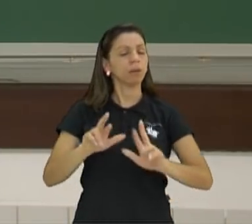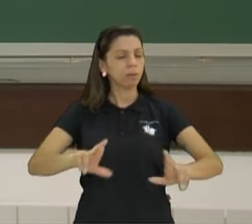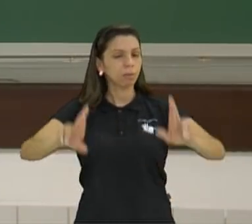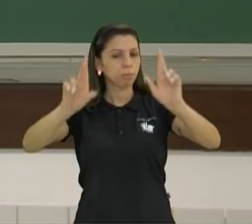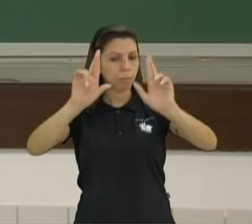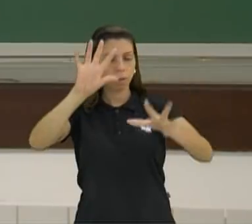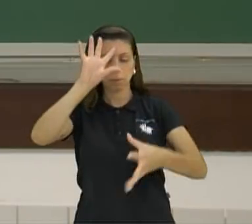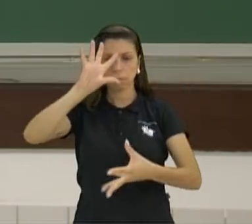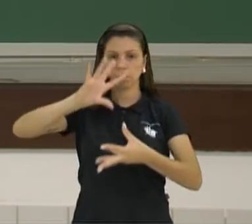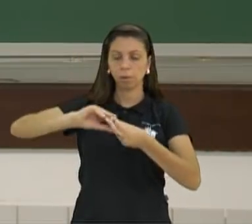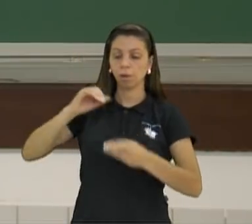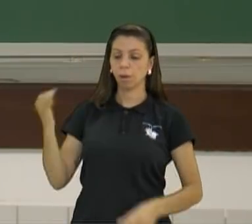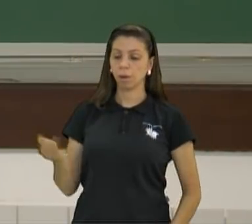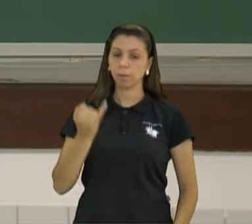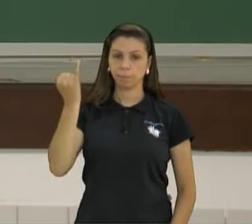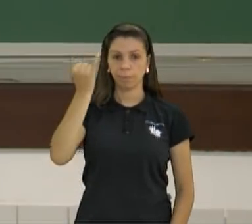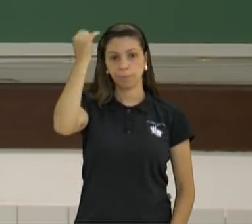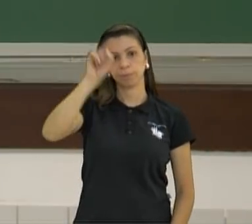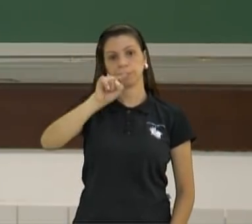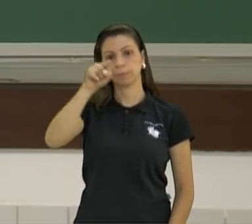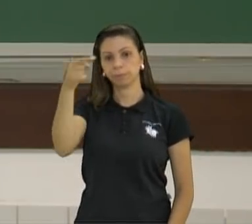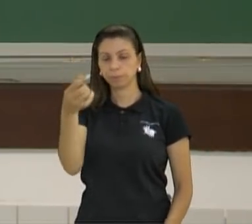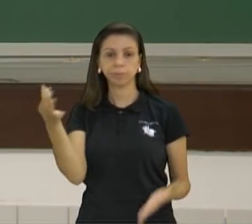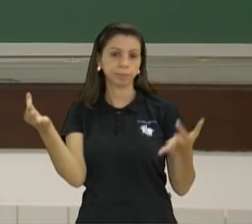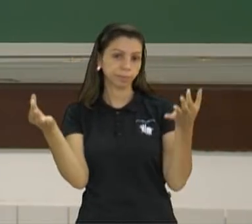a importância da pontuação